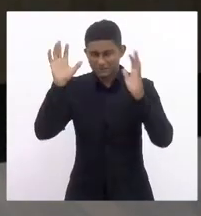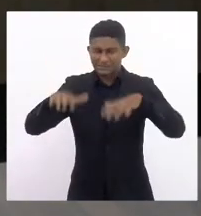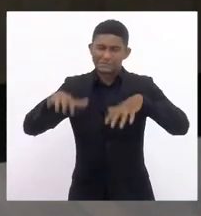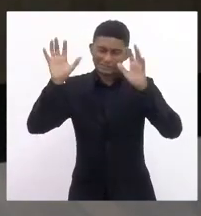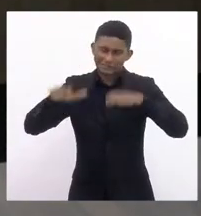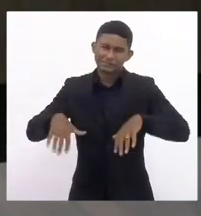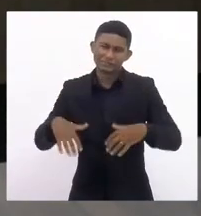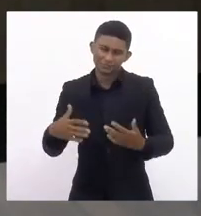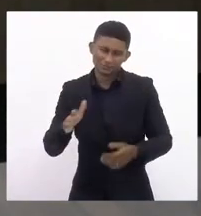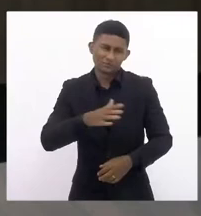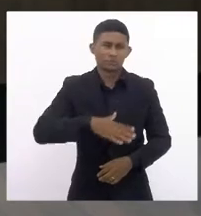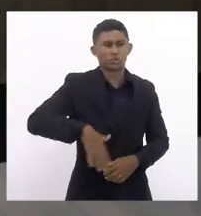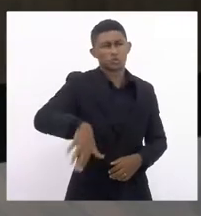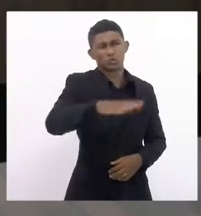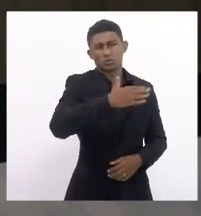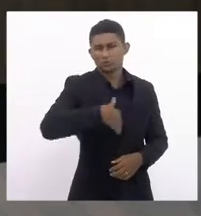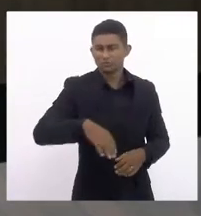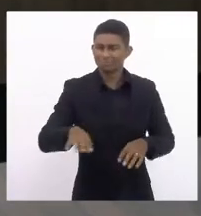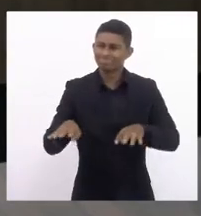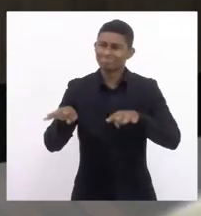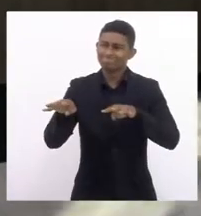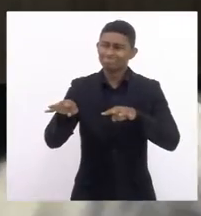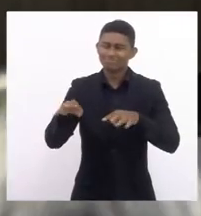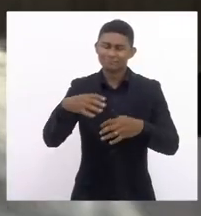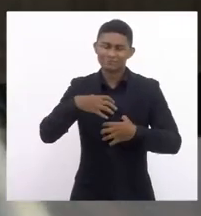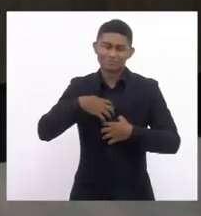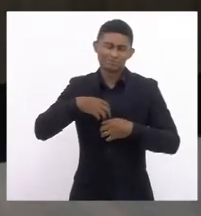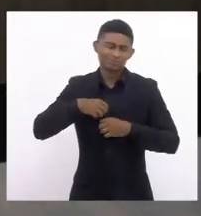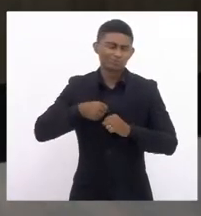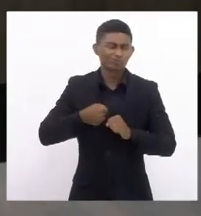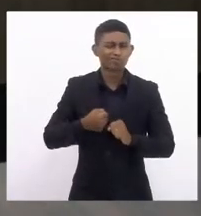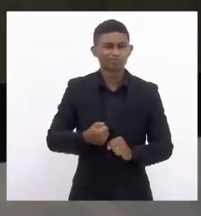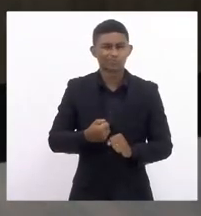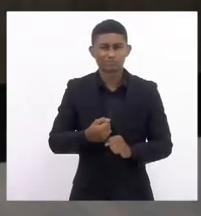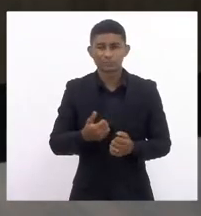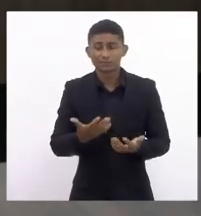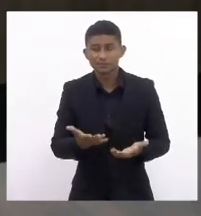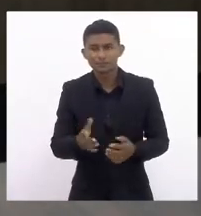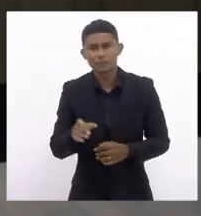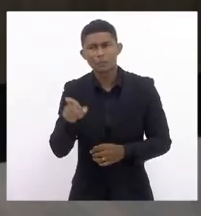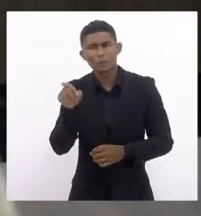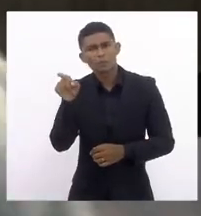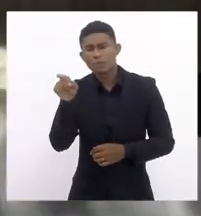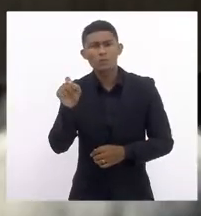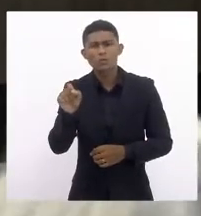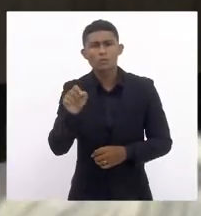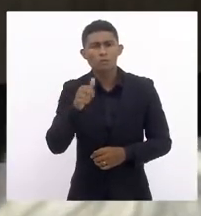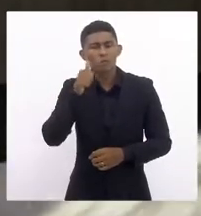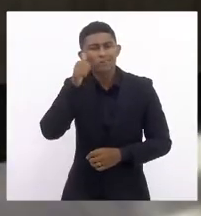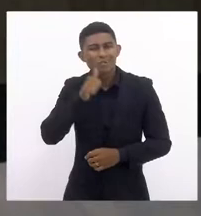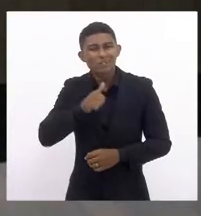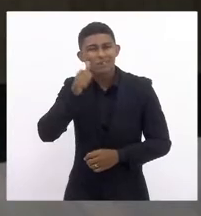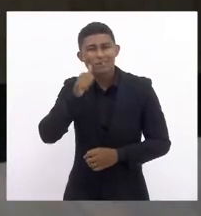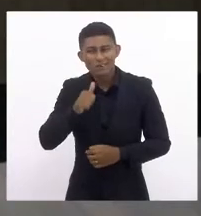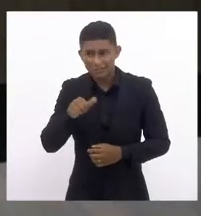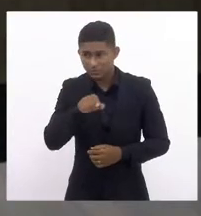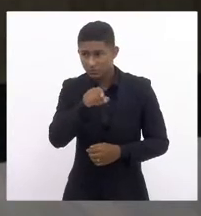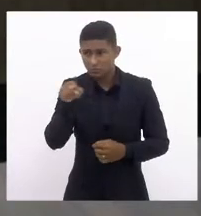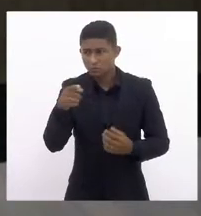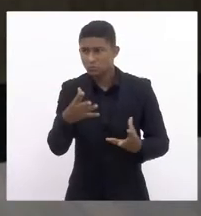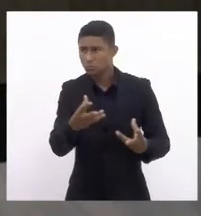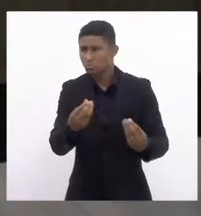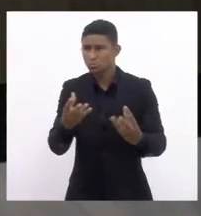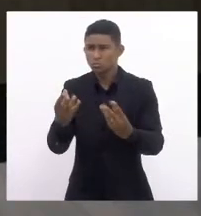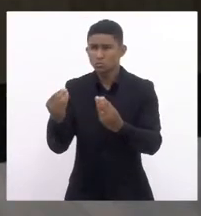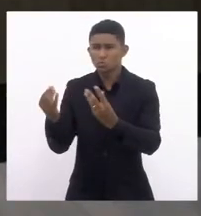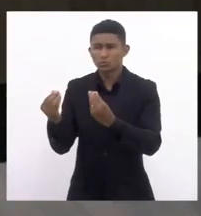mas também para todos, toda a população do Estado do Rio de Janeiro, o número expressivo de mulheres que vieram a ser